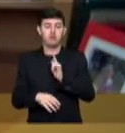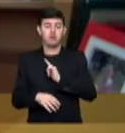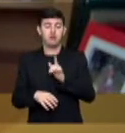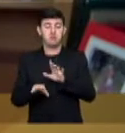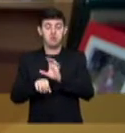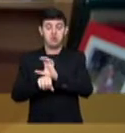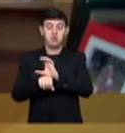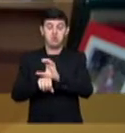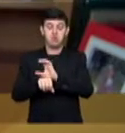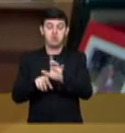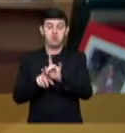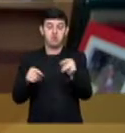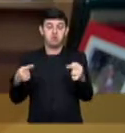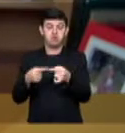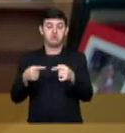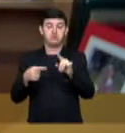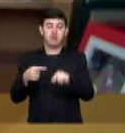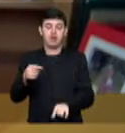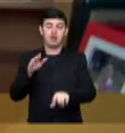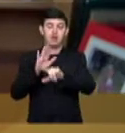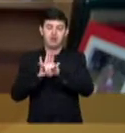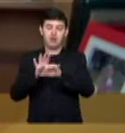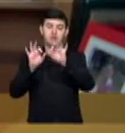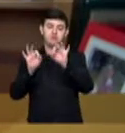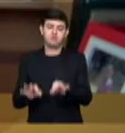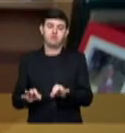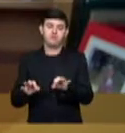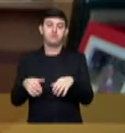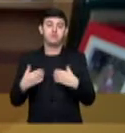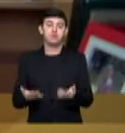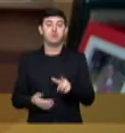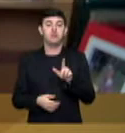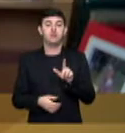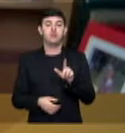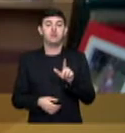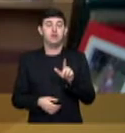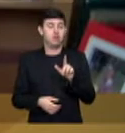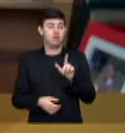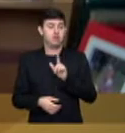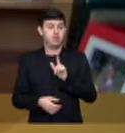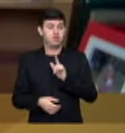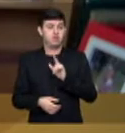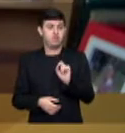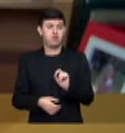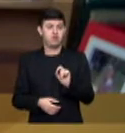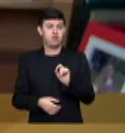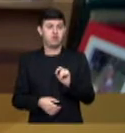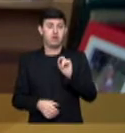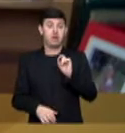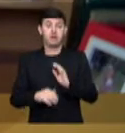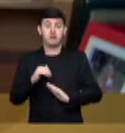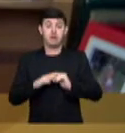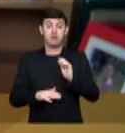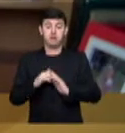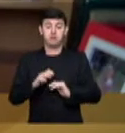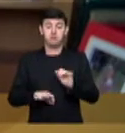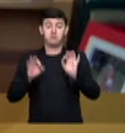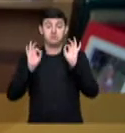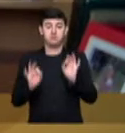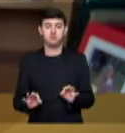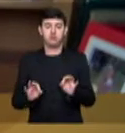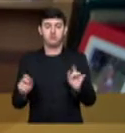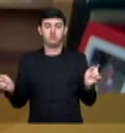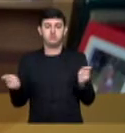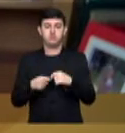constitucionalidade da lei, o Instituto Alana, o IDEC, né, trata-se de inequívoco caso de exercício legítimo de